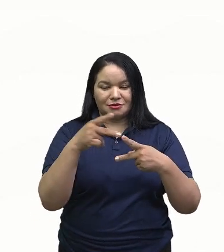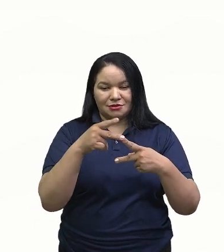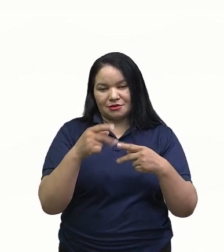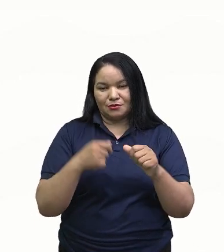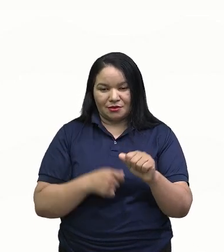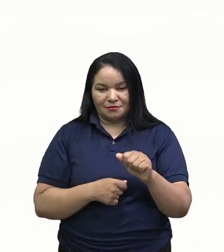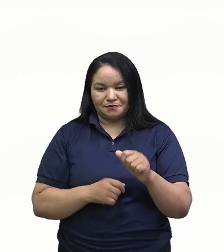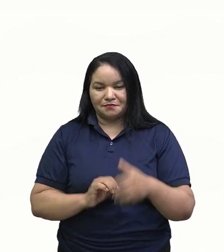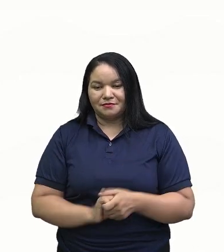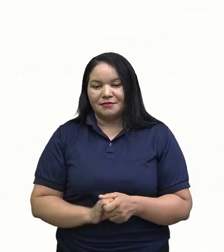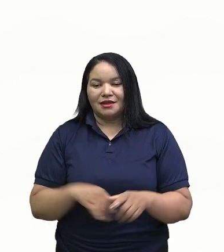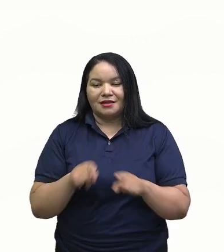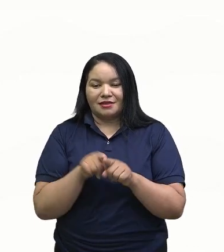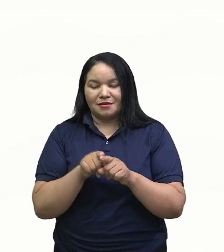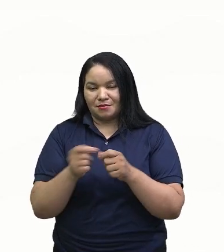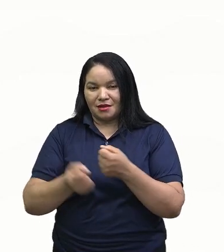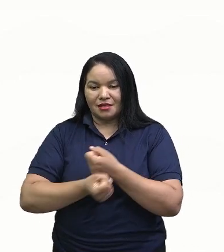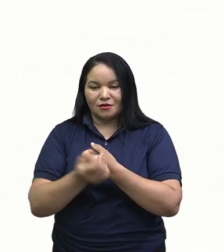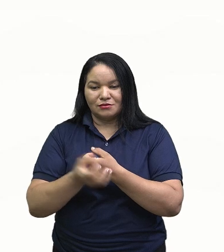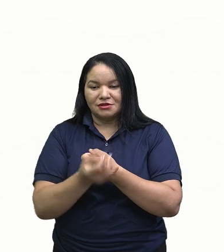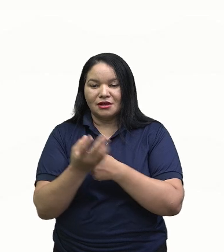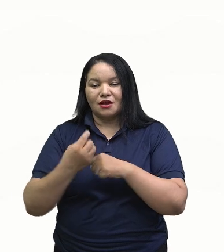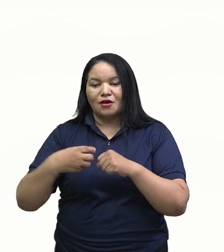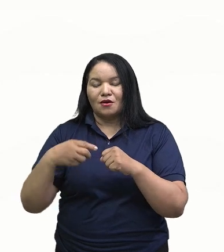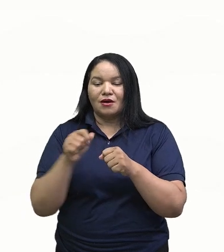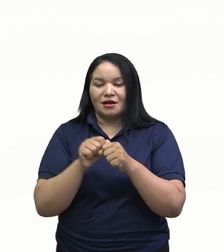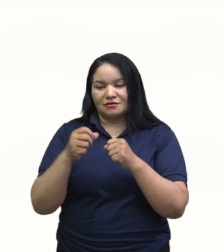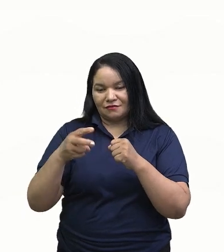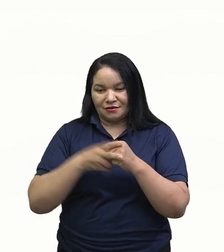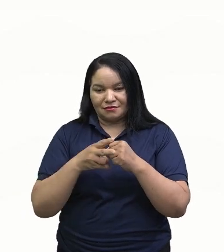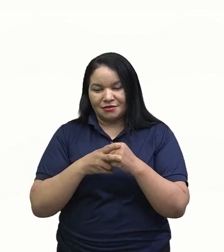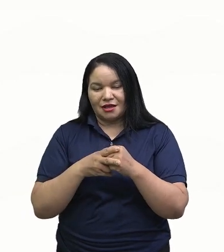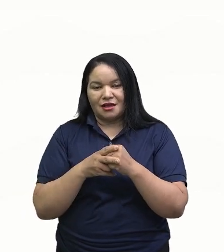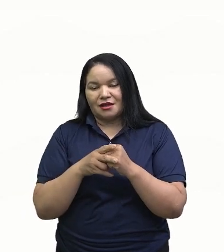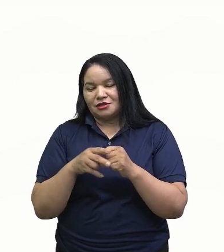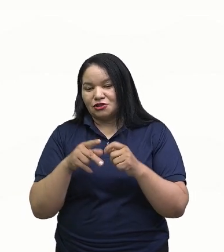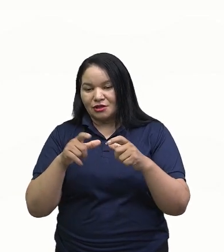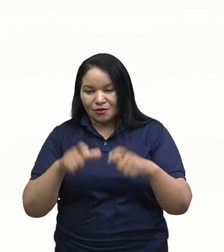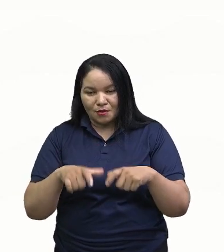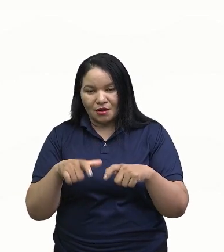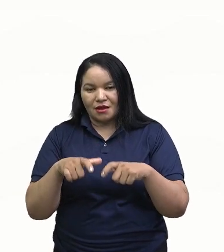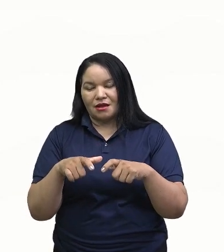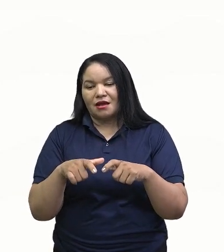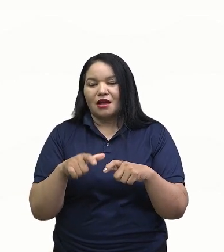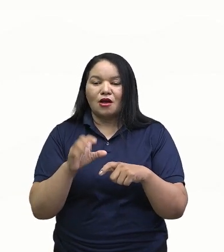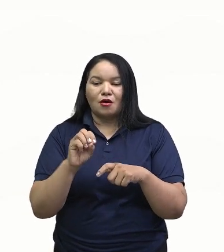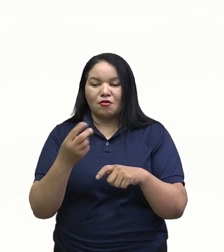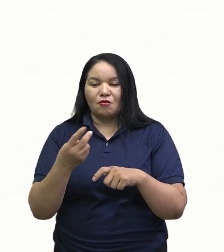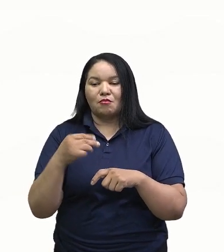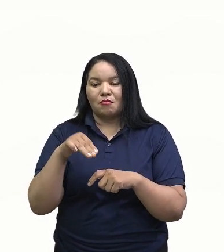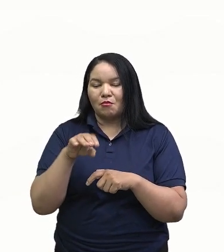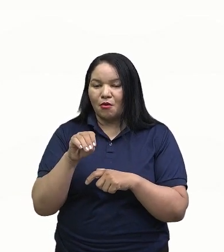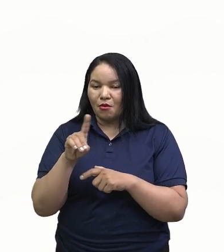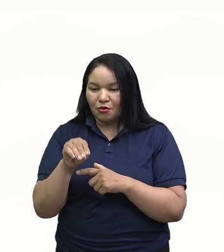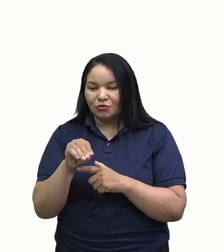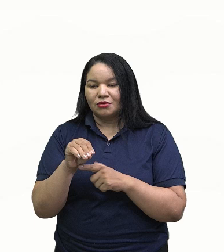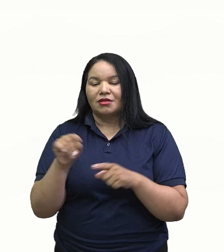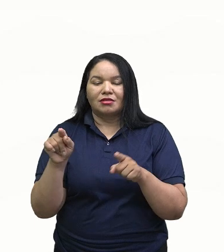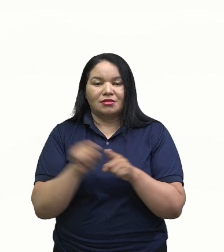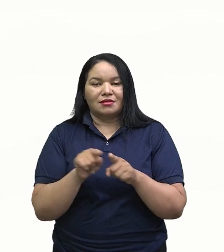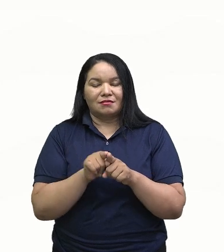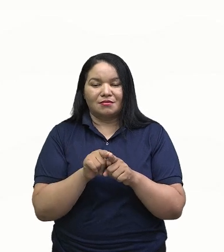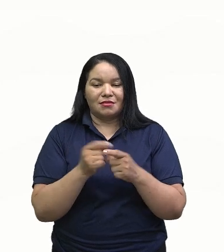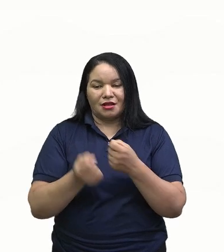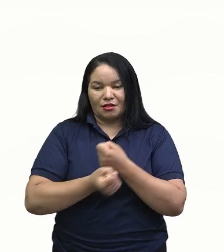Nas locuções adverbiais que indicam, por exemplo, lugar, modo, né? Nas